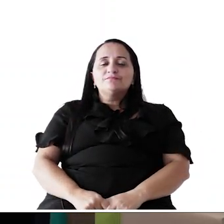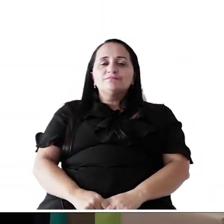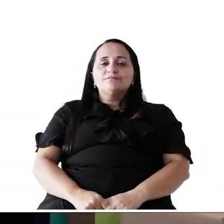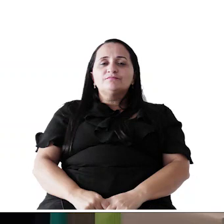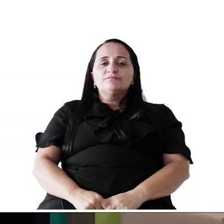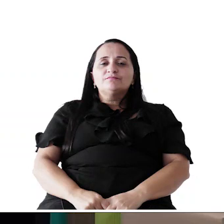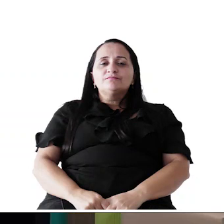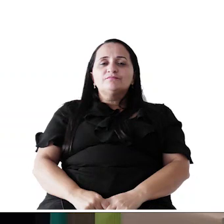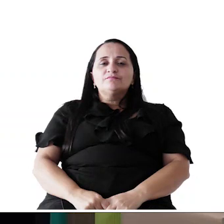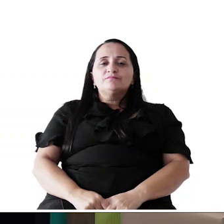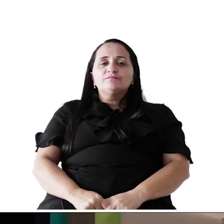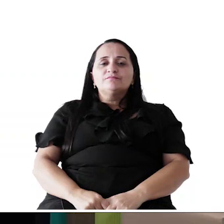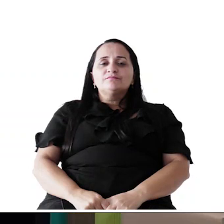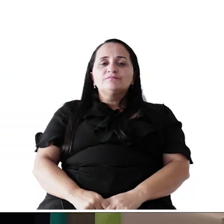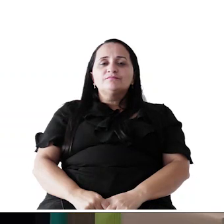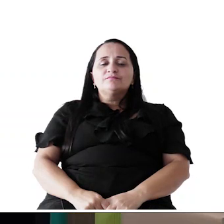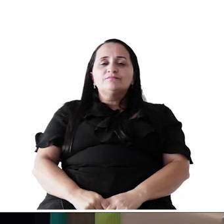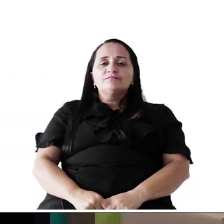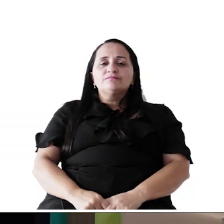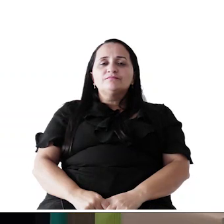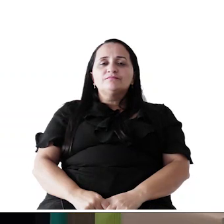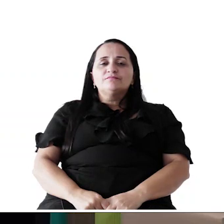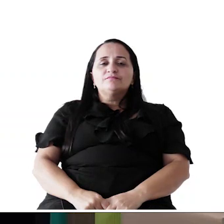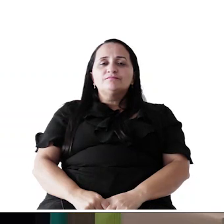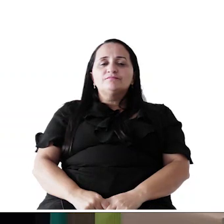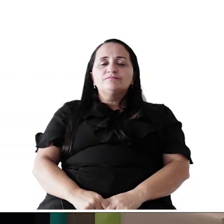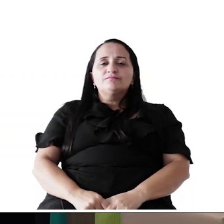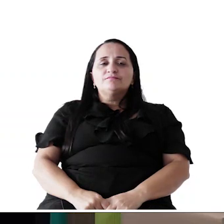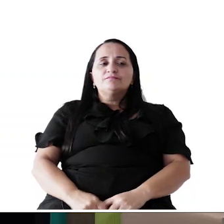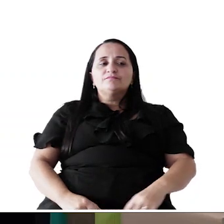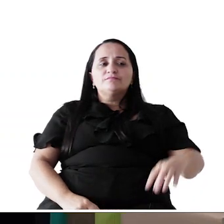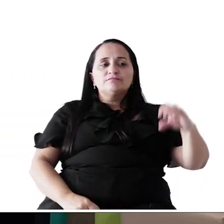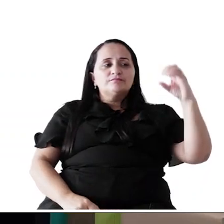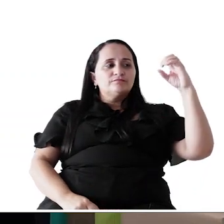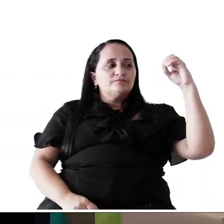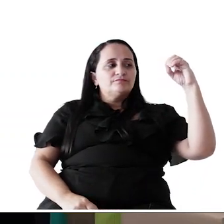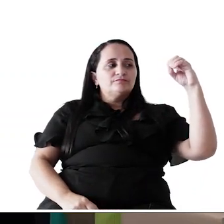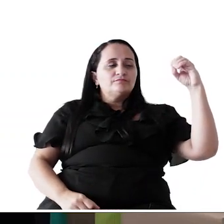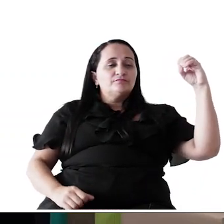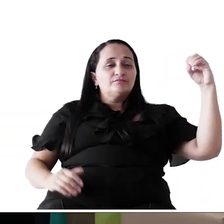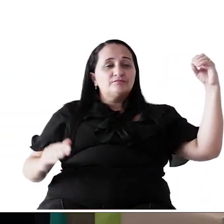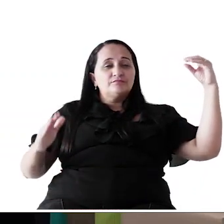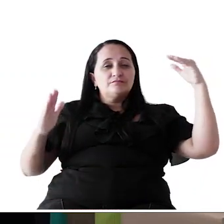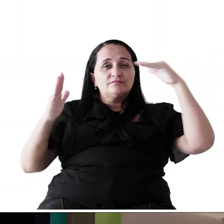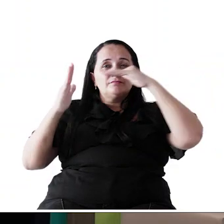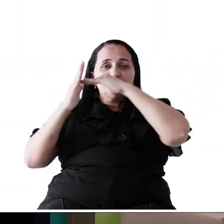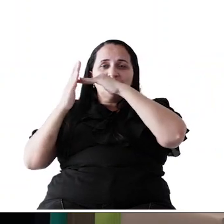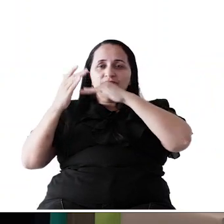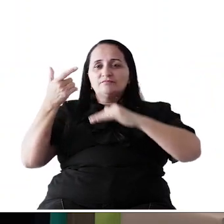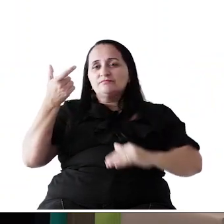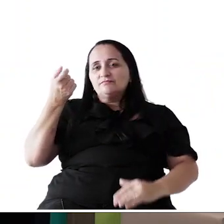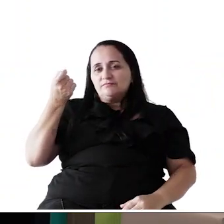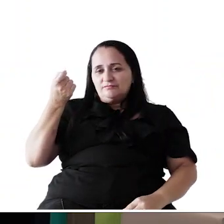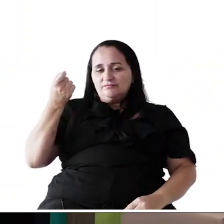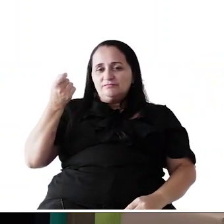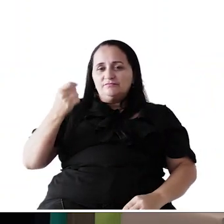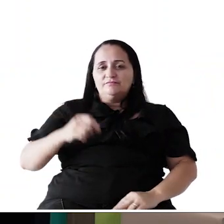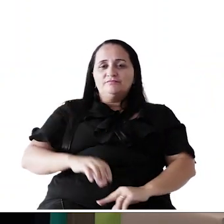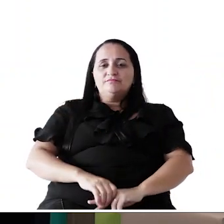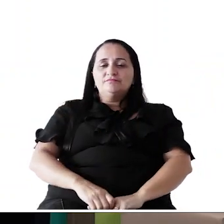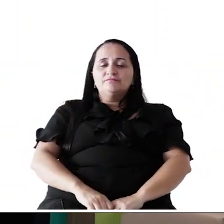é a minha régua, ela vai do número 0 ao número 20. São